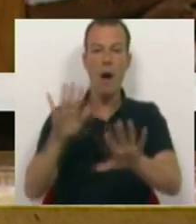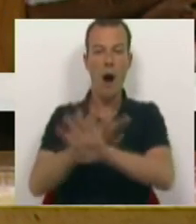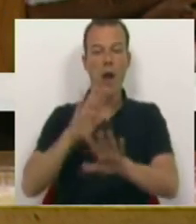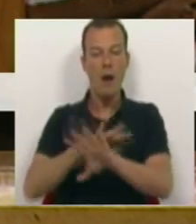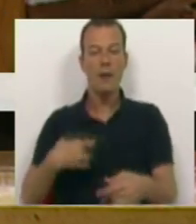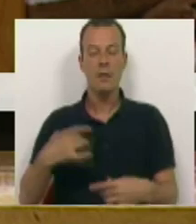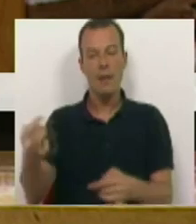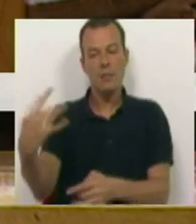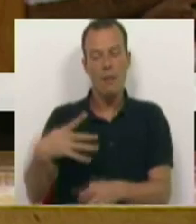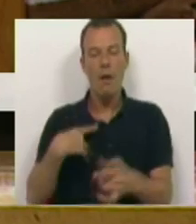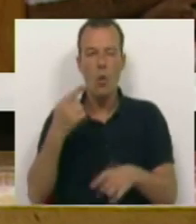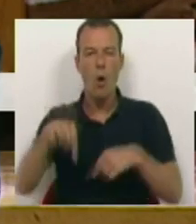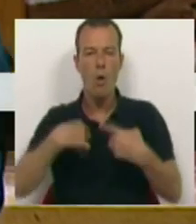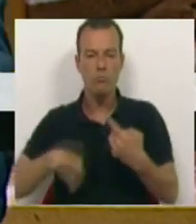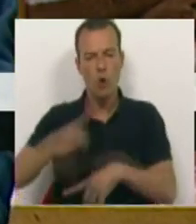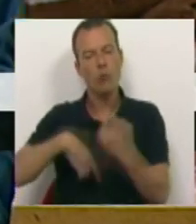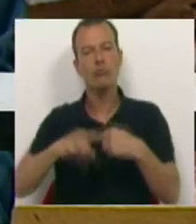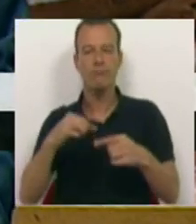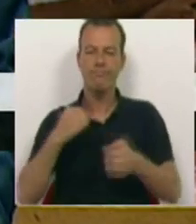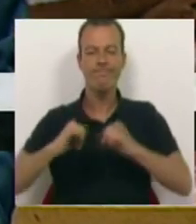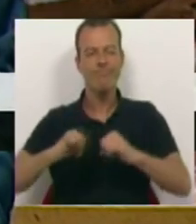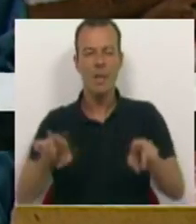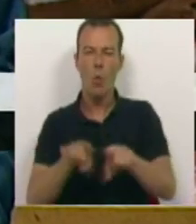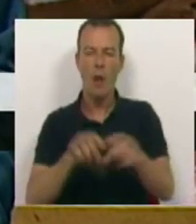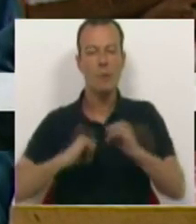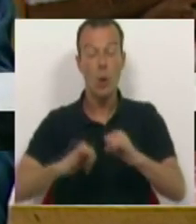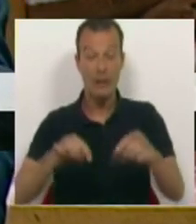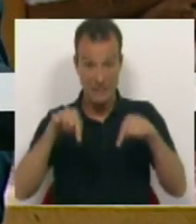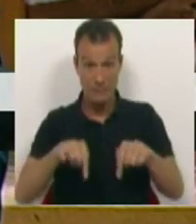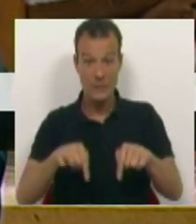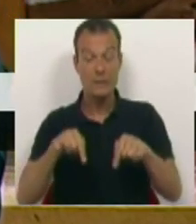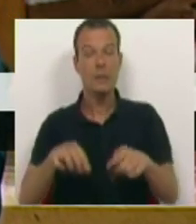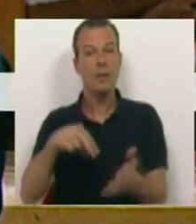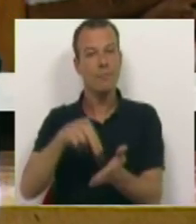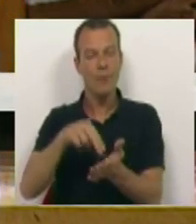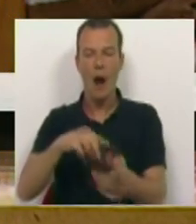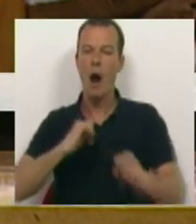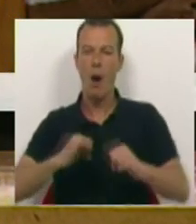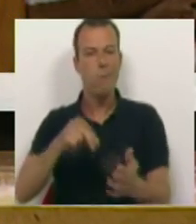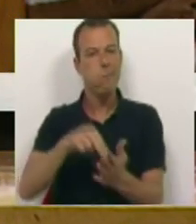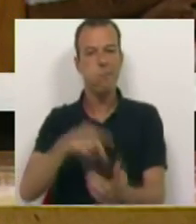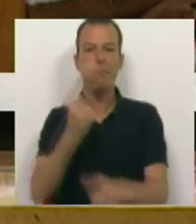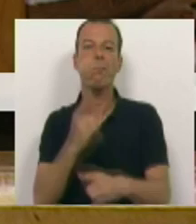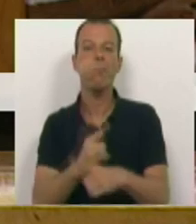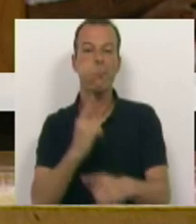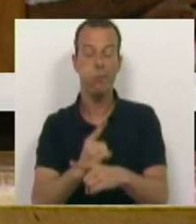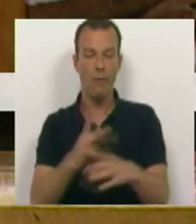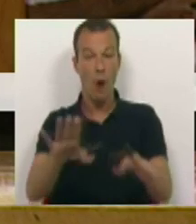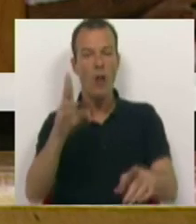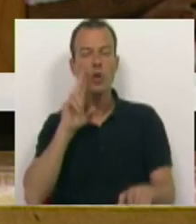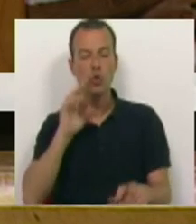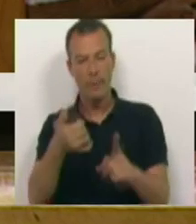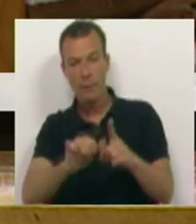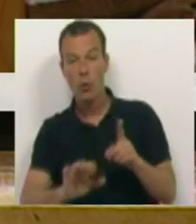uma corrida, sabendo que neste lugar, por muito que se corra, nunca sairemos do mesmo sítio. Corrijo,